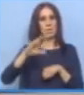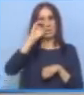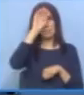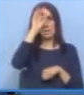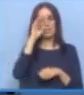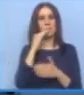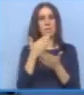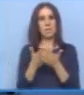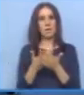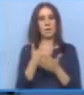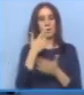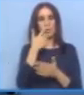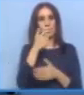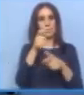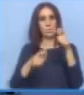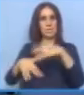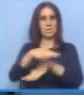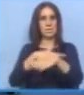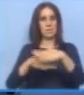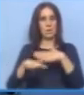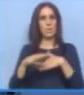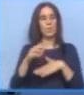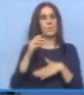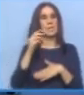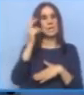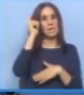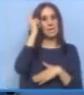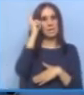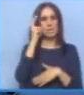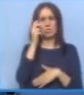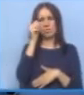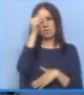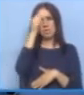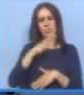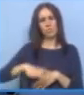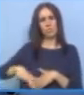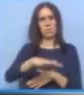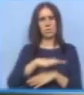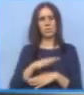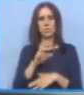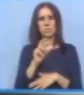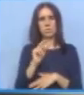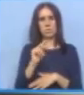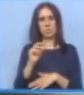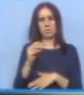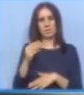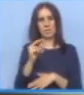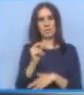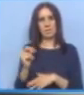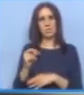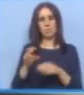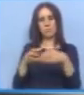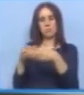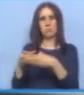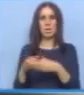com que as populações indígenas de lá, que são 36 etnias ainda que subsistem, fossem deslocadas para trabalhar nas